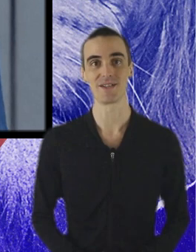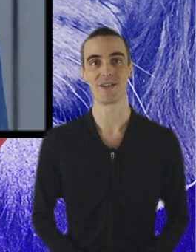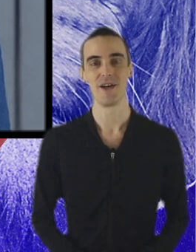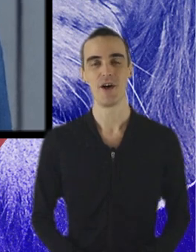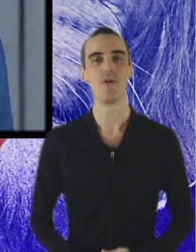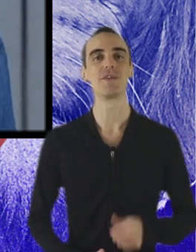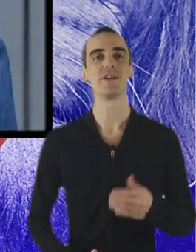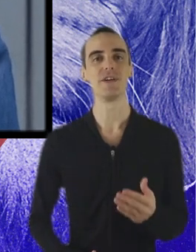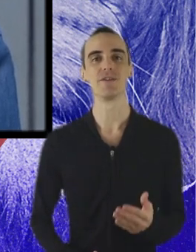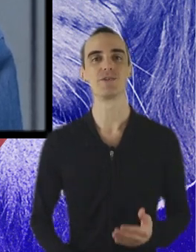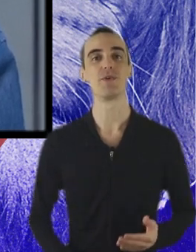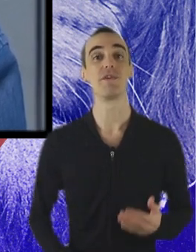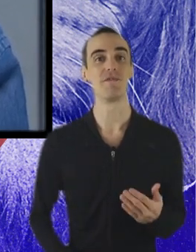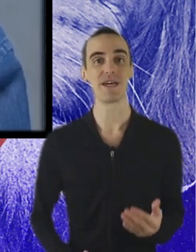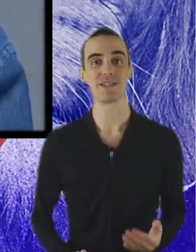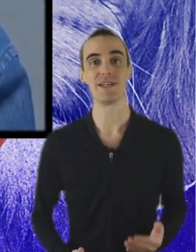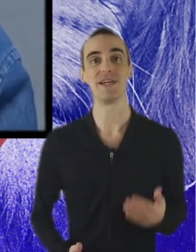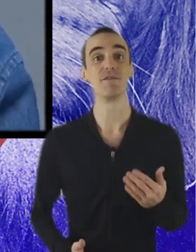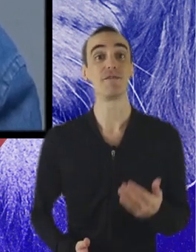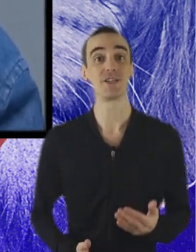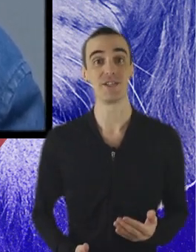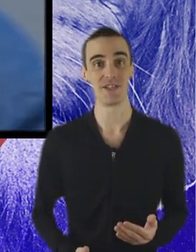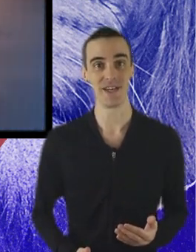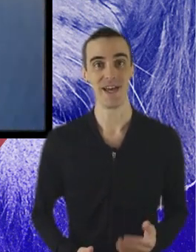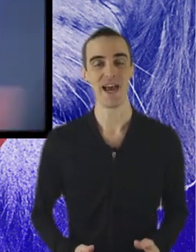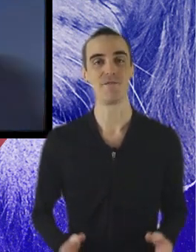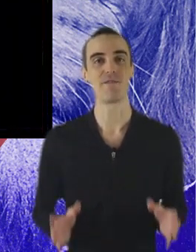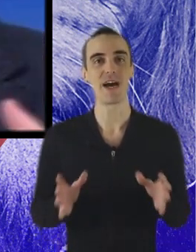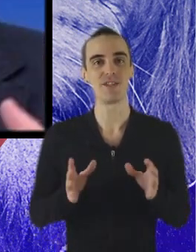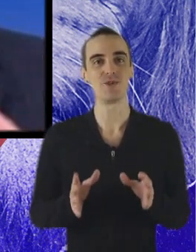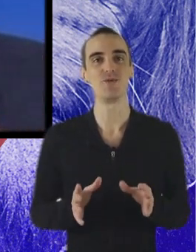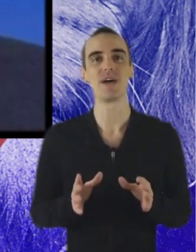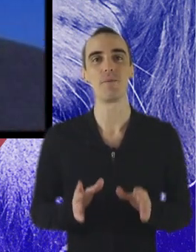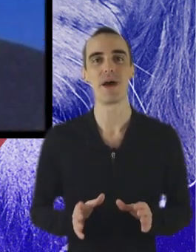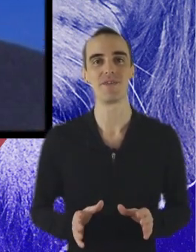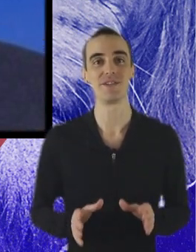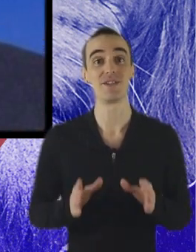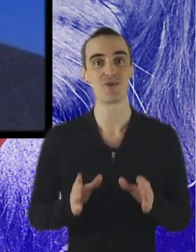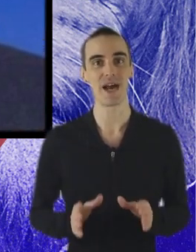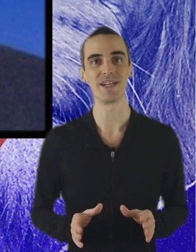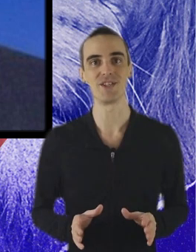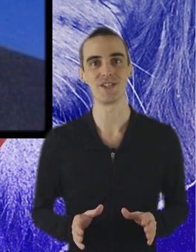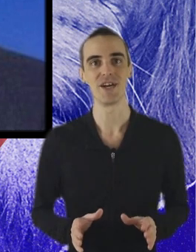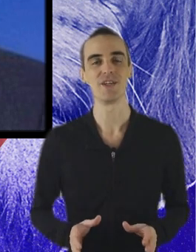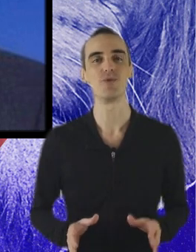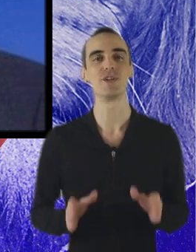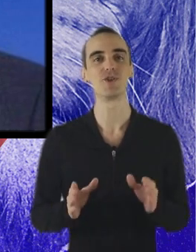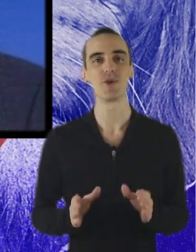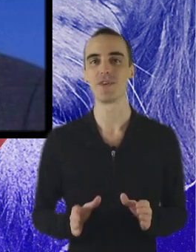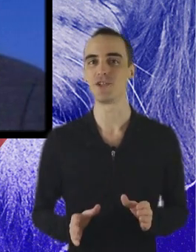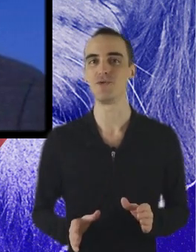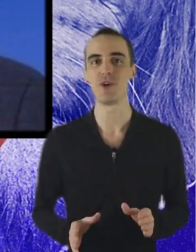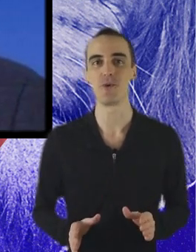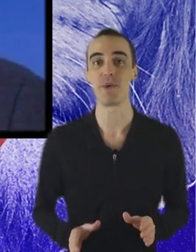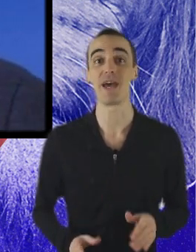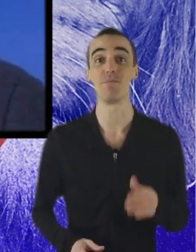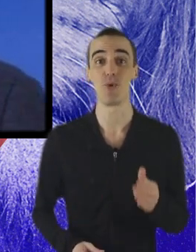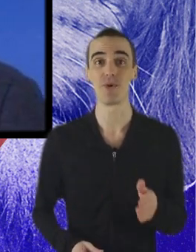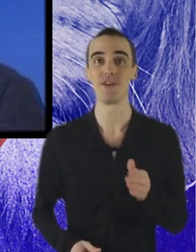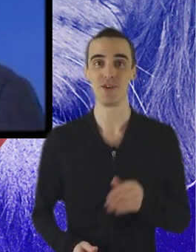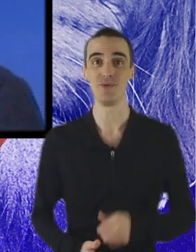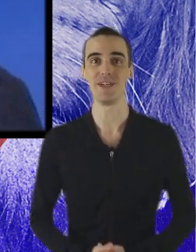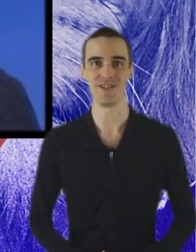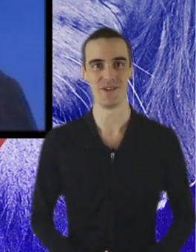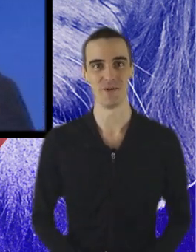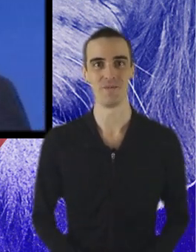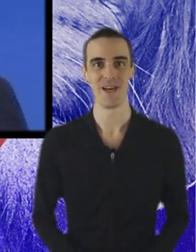Vinícius Coelho montou um ranking com os times que melhor contrataram após um fim da janela na última segunda-feira. Em sua lista, o jornalista colocou o Flamengo em primeiro